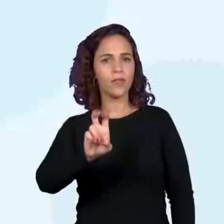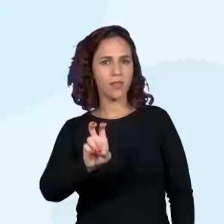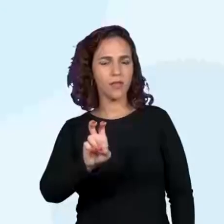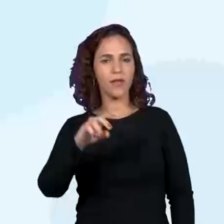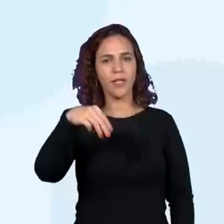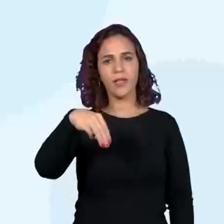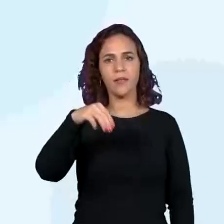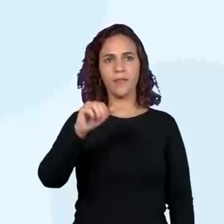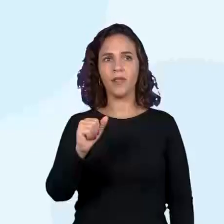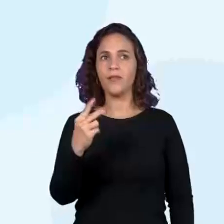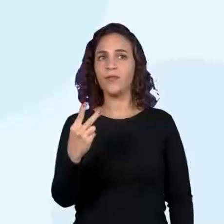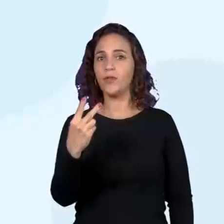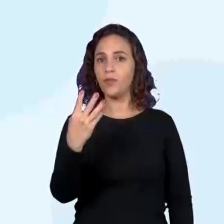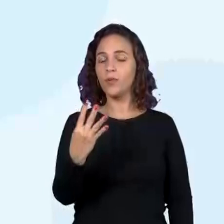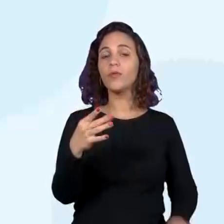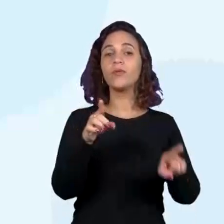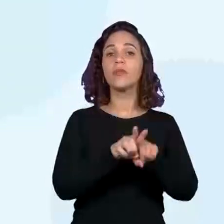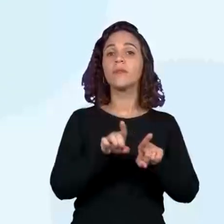EF05MA24 e a